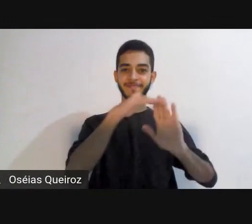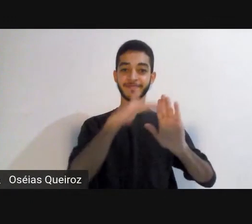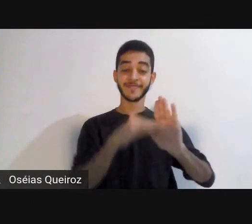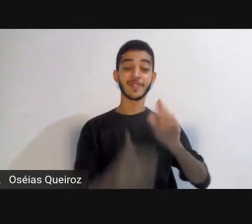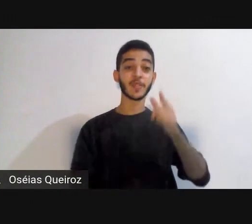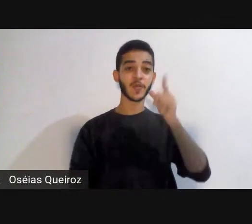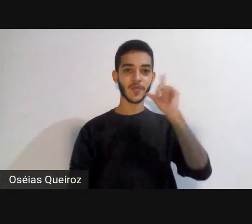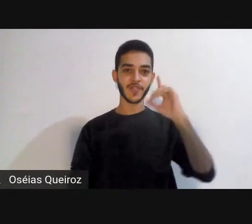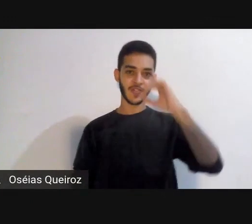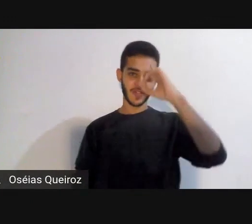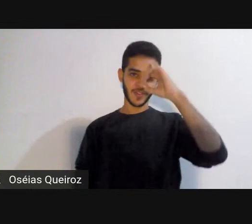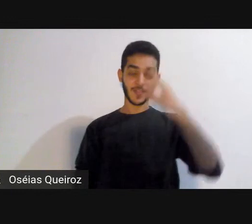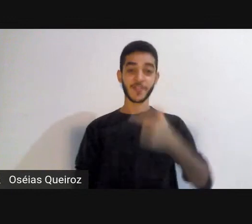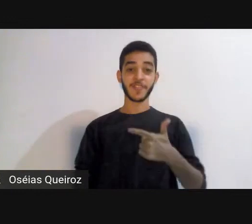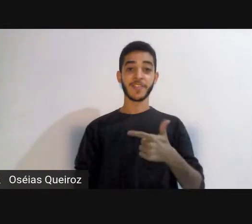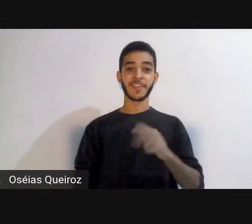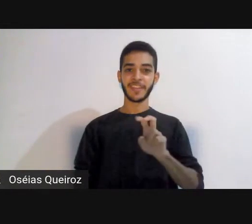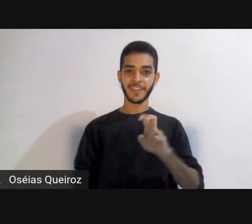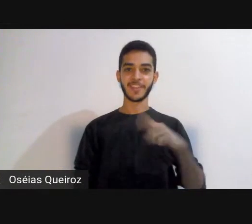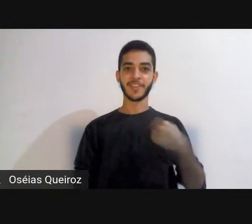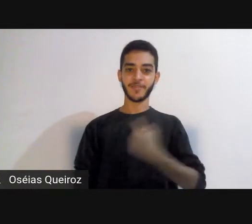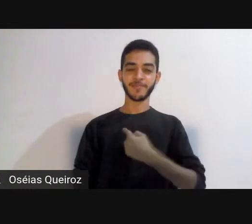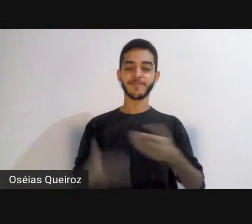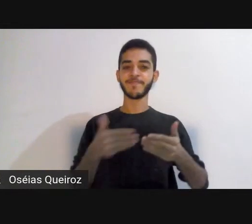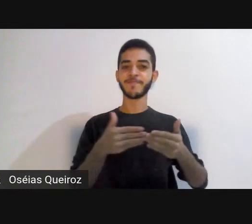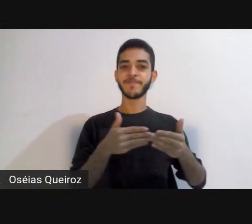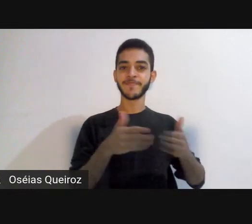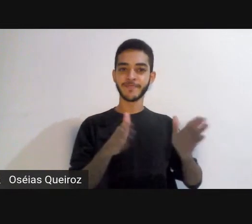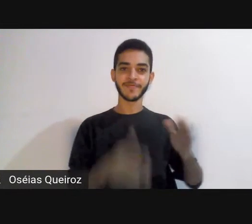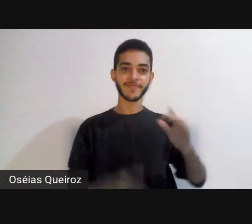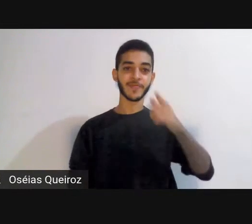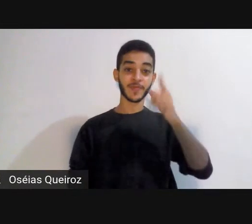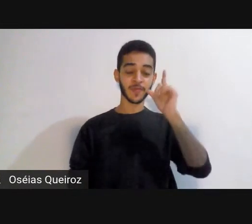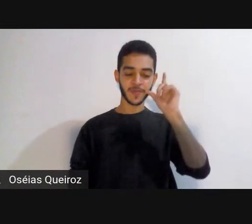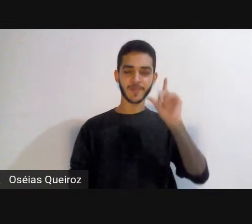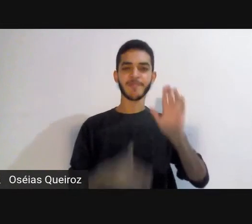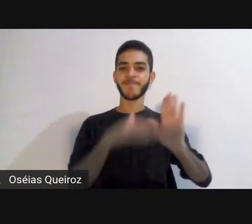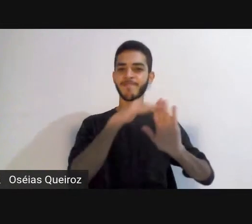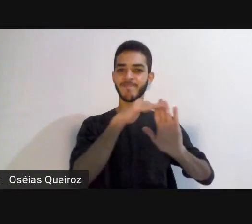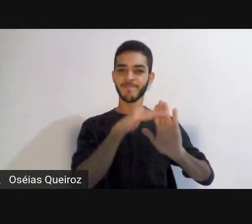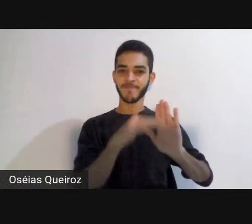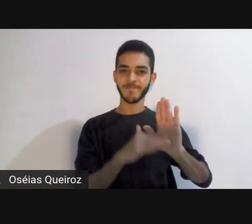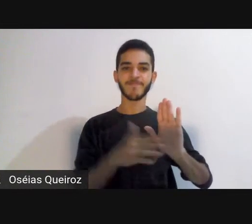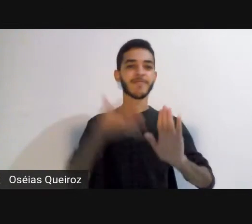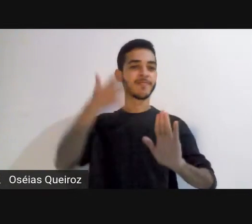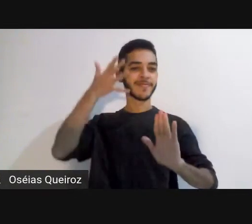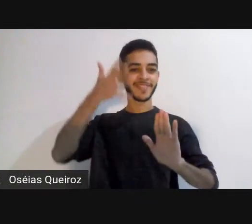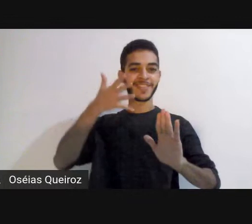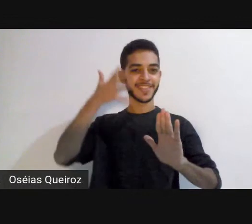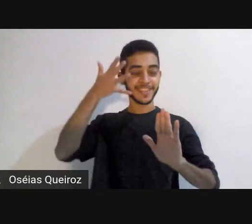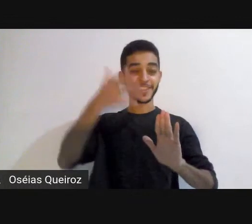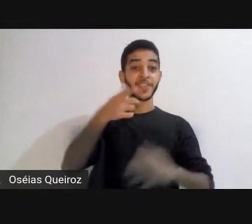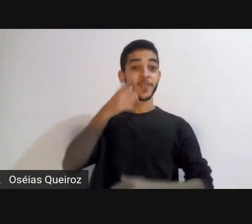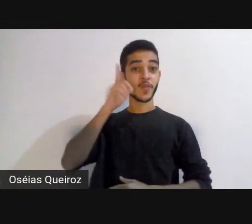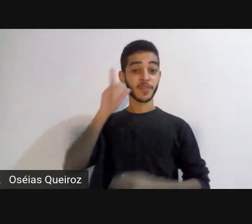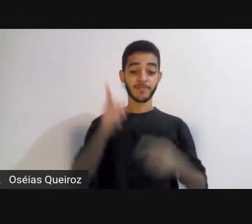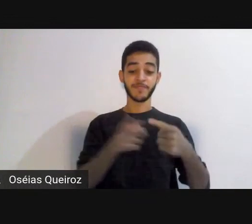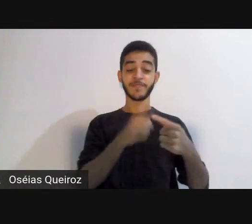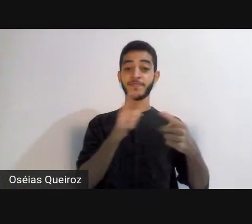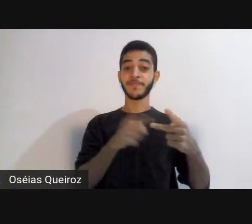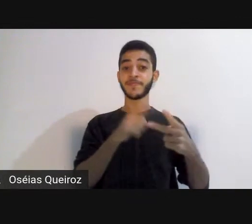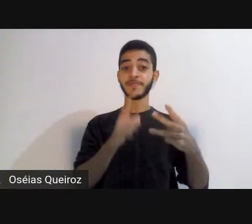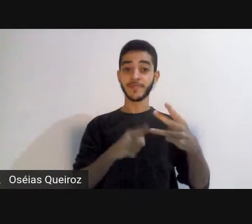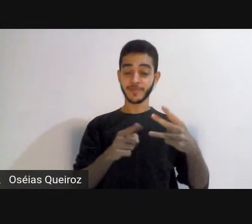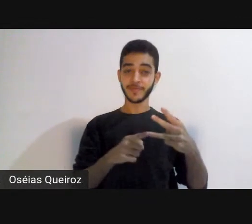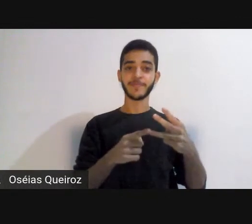dia 25, nós estamos aí com várias palestras. Ontem foram 3 momentos